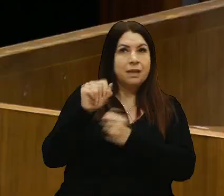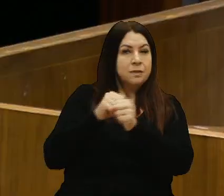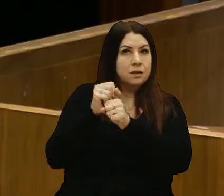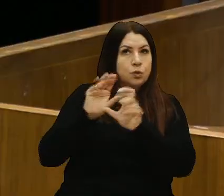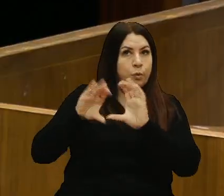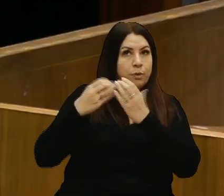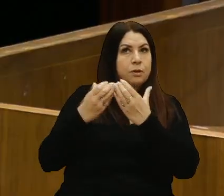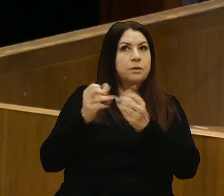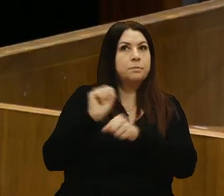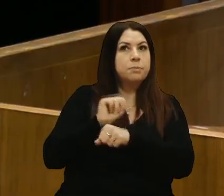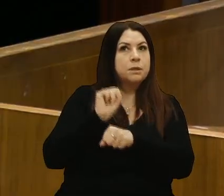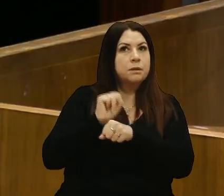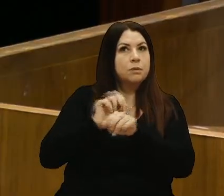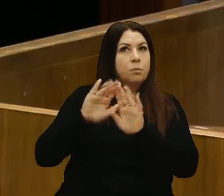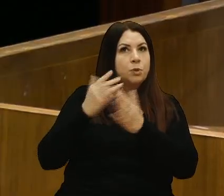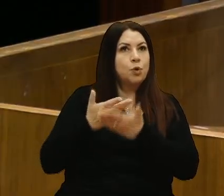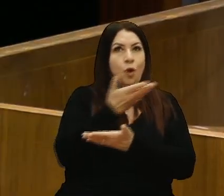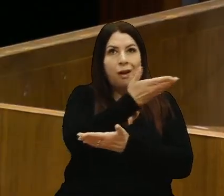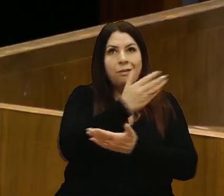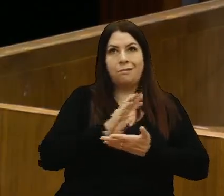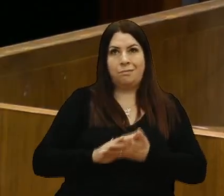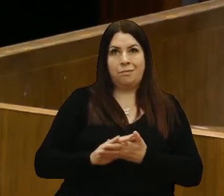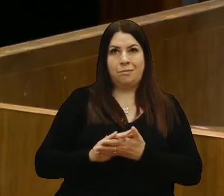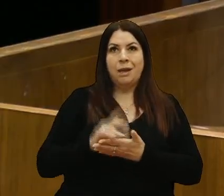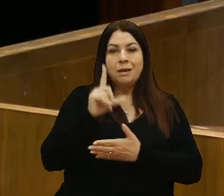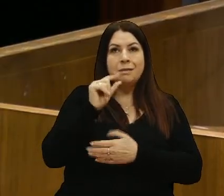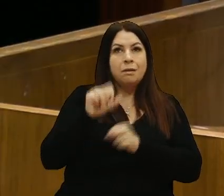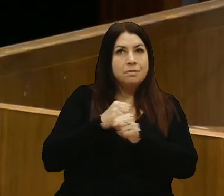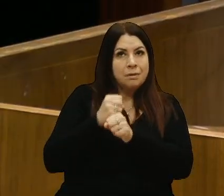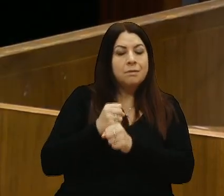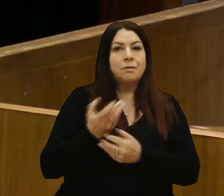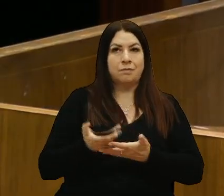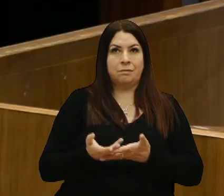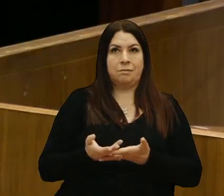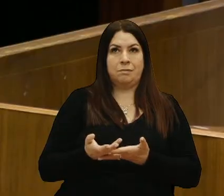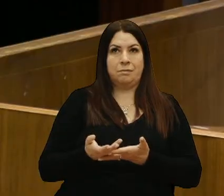comunidade está esperando uma escola. Há 10 anos.